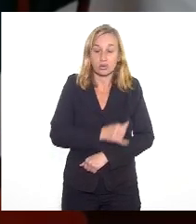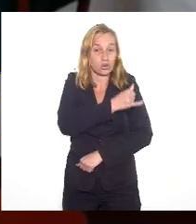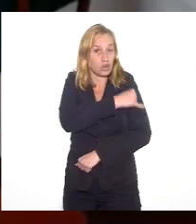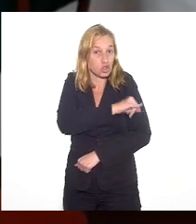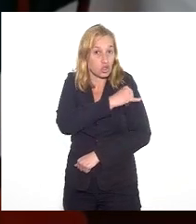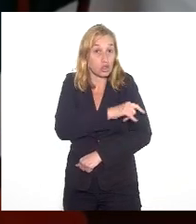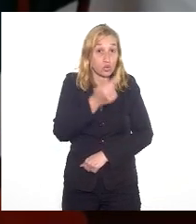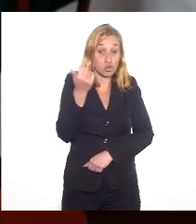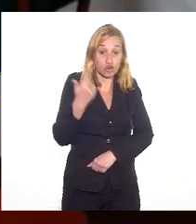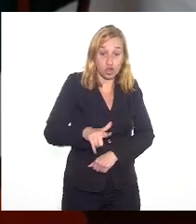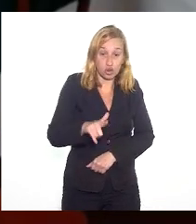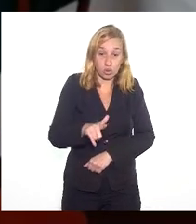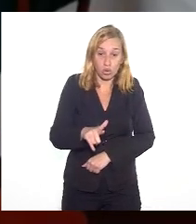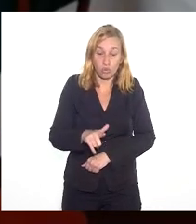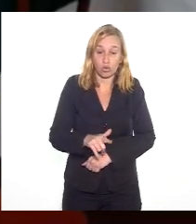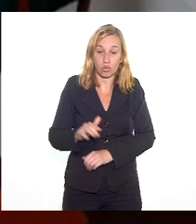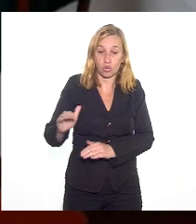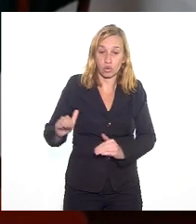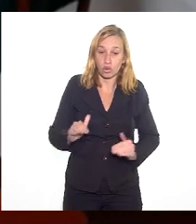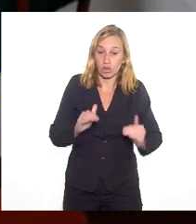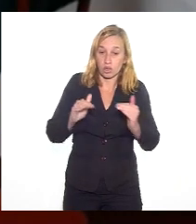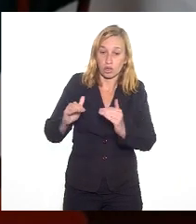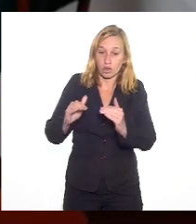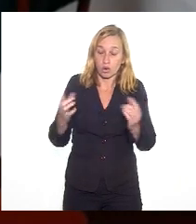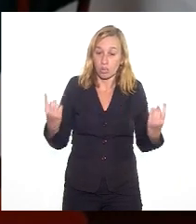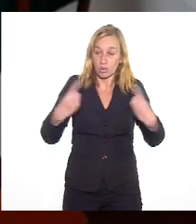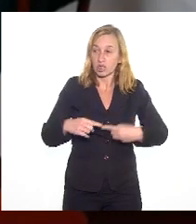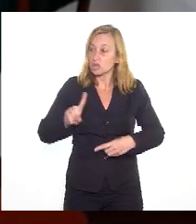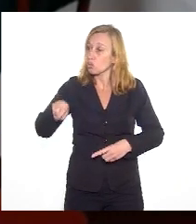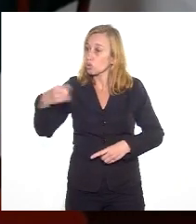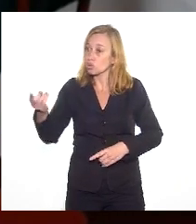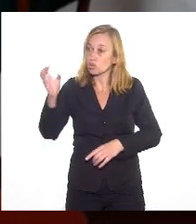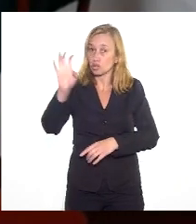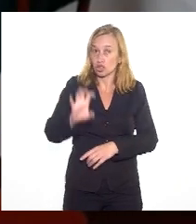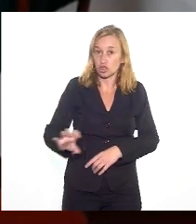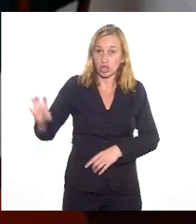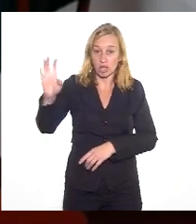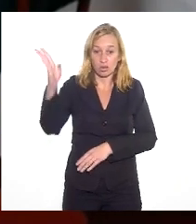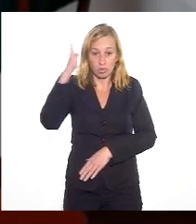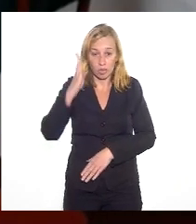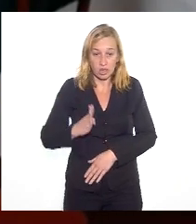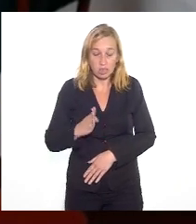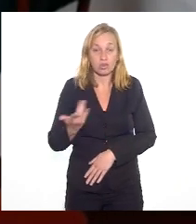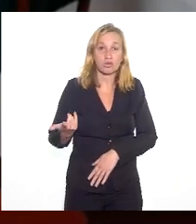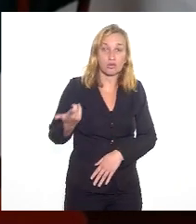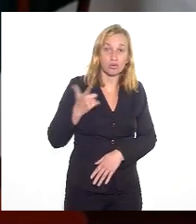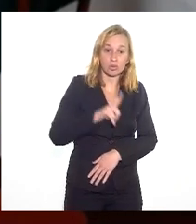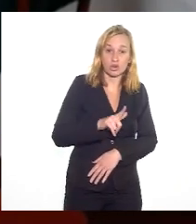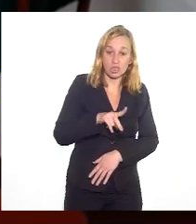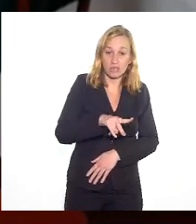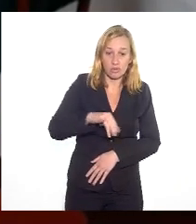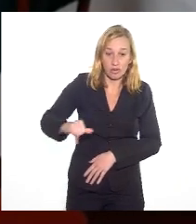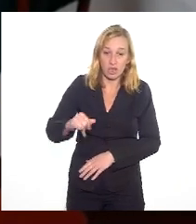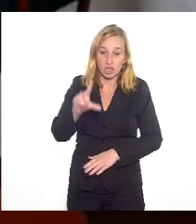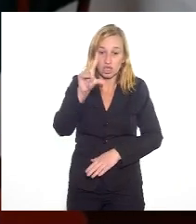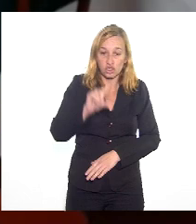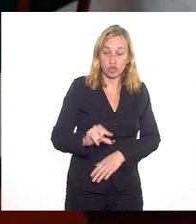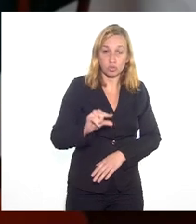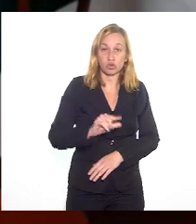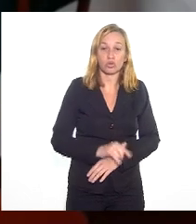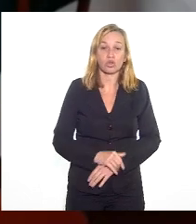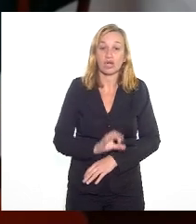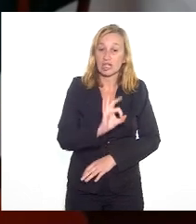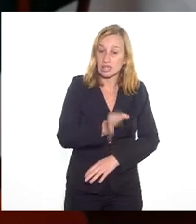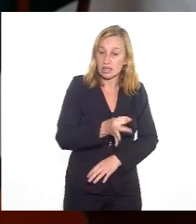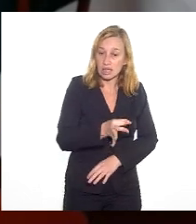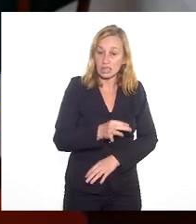de novo no patamar de concorrência com os outros estados do Brasil, a gente vai conseguir diminuir de